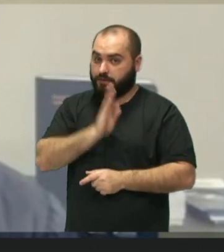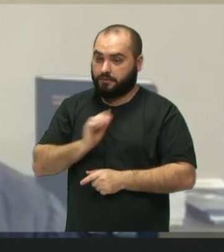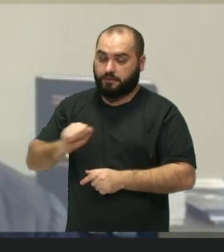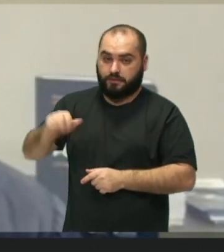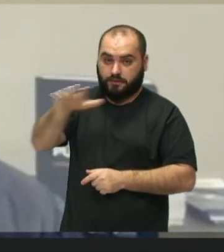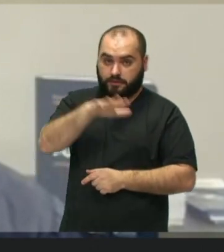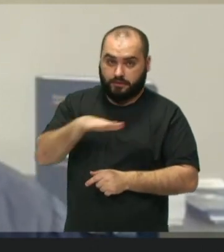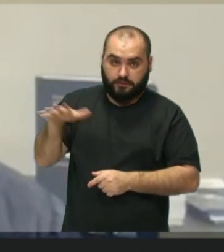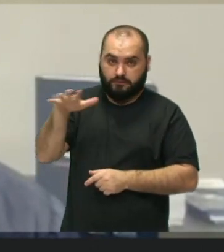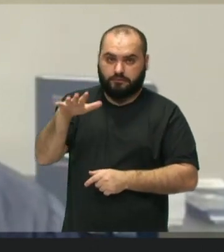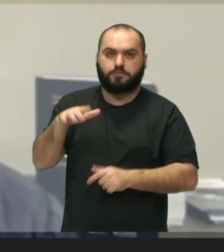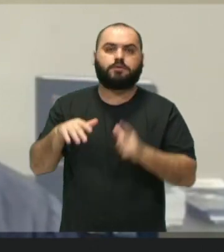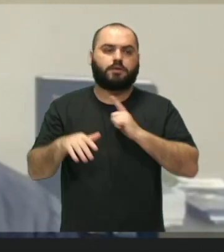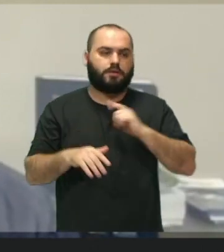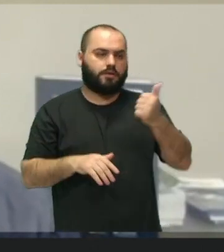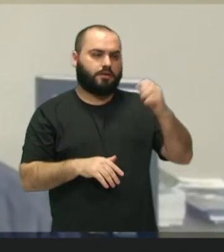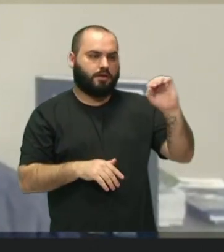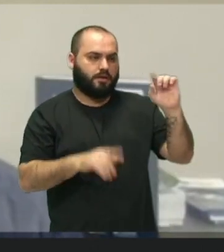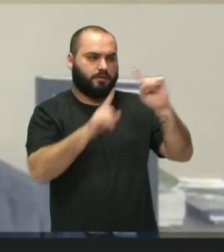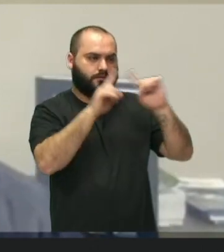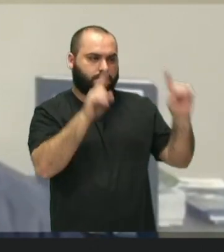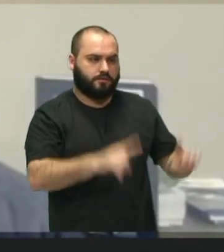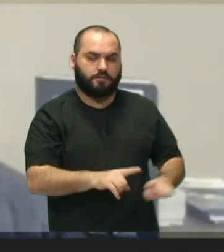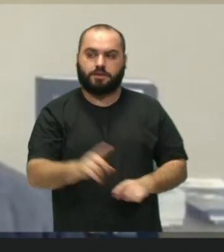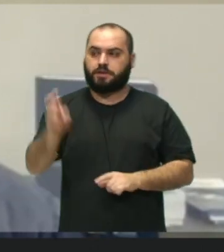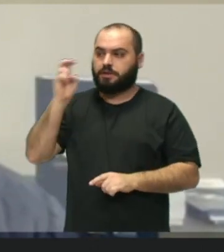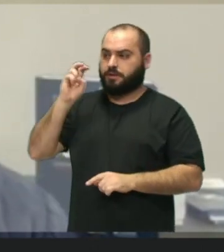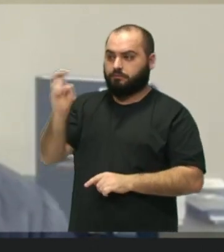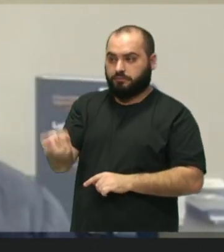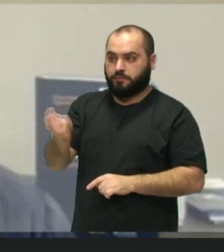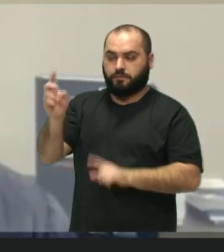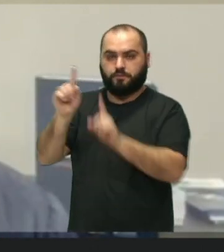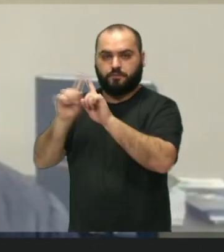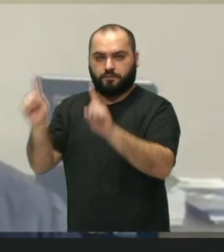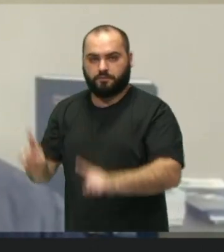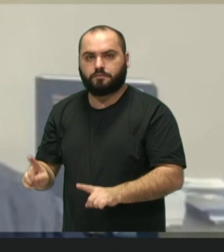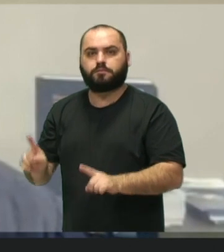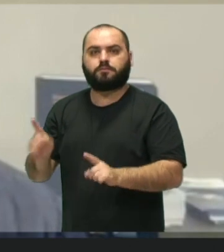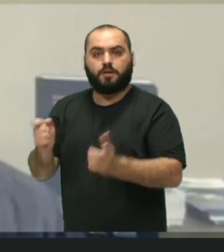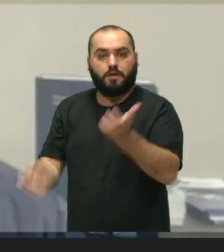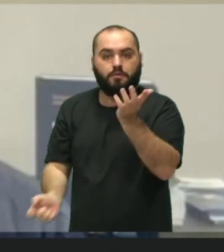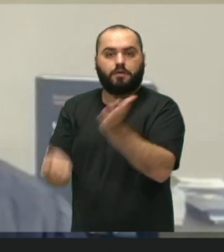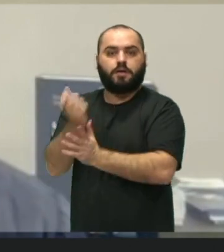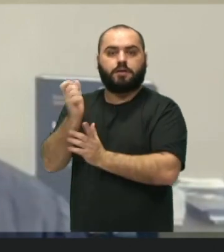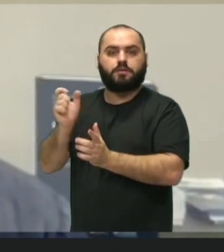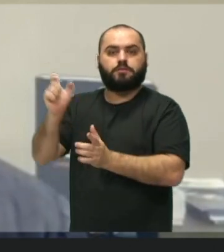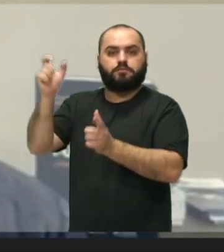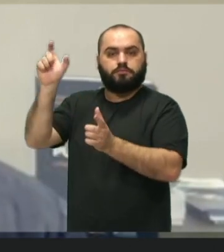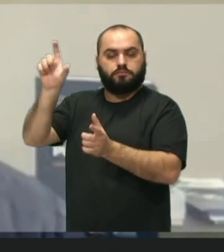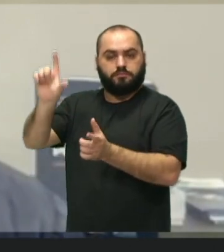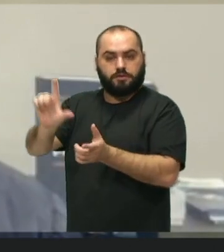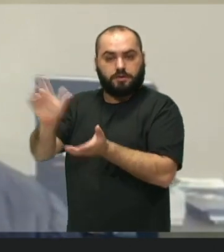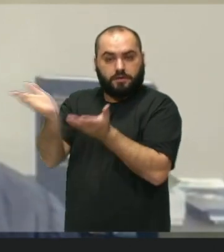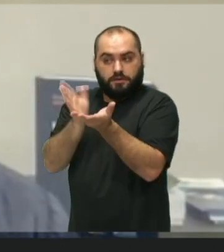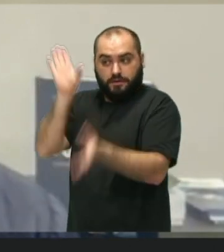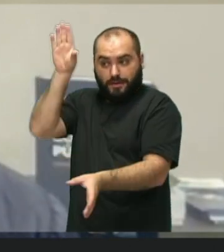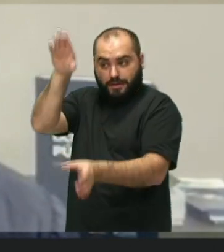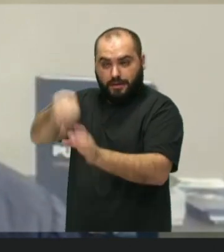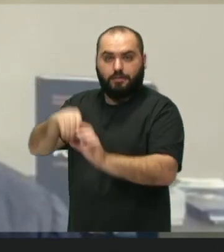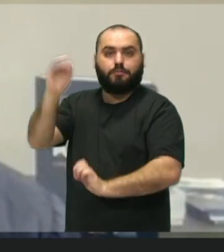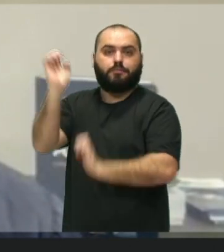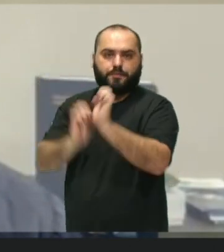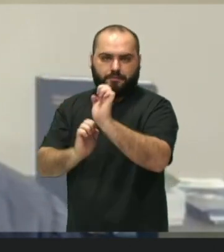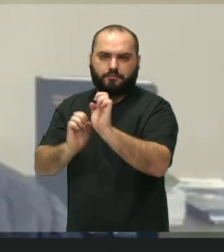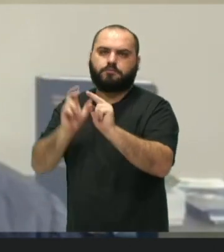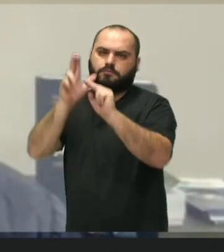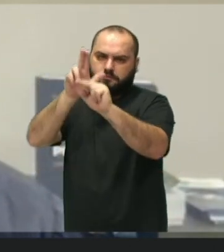eu atendo empresas que têm 10 funcionários, empresas que têm 5.000 funcionários, eu monto o departamento de licitações dentro de empresas, então o que eu vou trazer